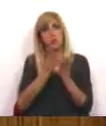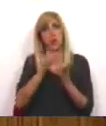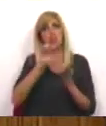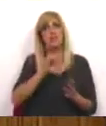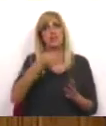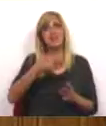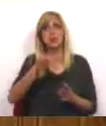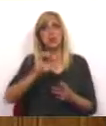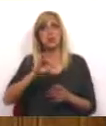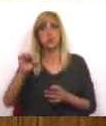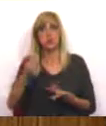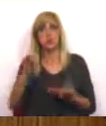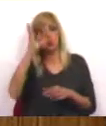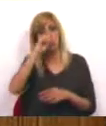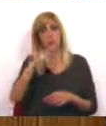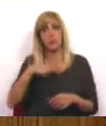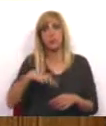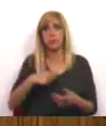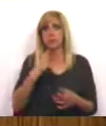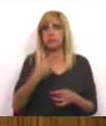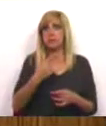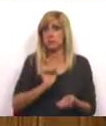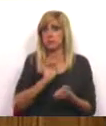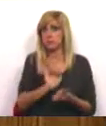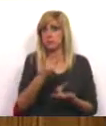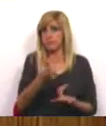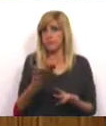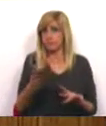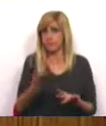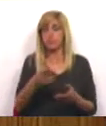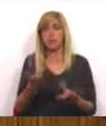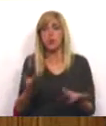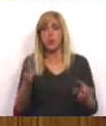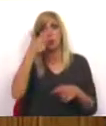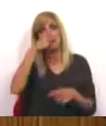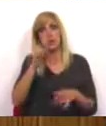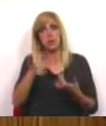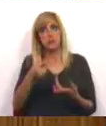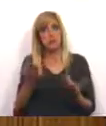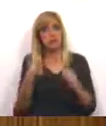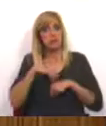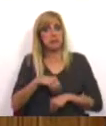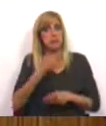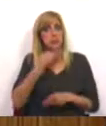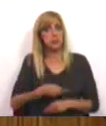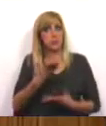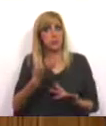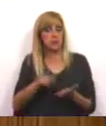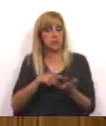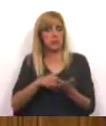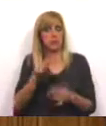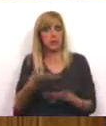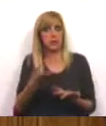1987-88, que o Estado português considerou como adequadas para que os respectivos licenciados adquirissem as competências